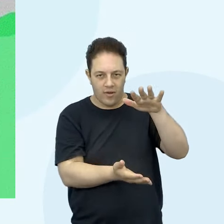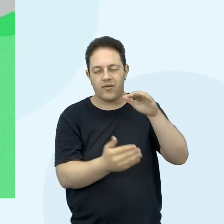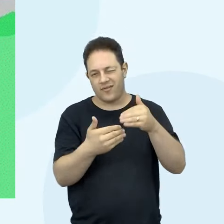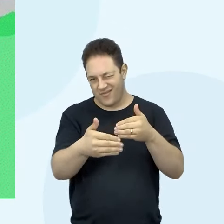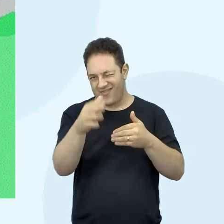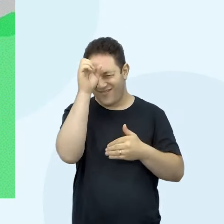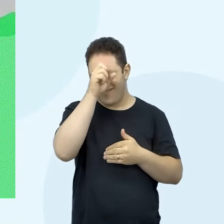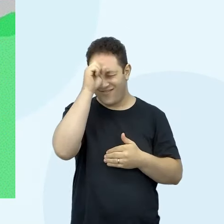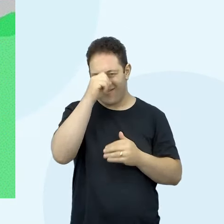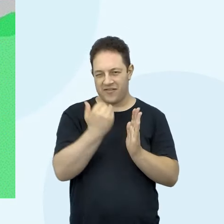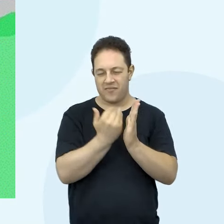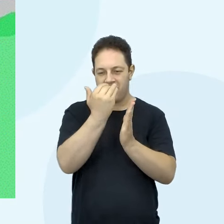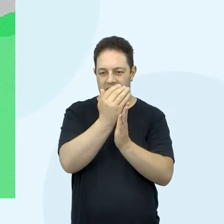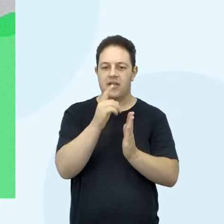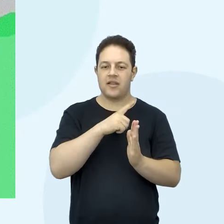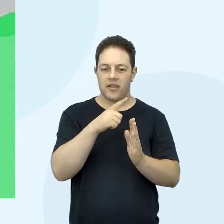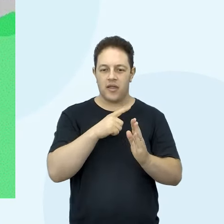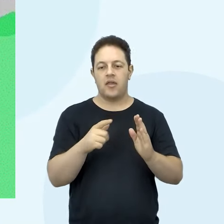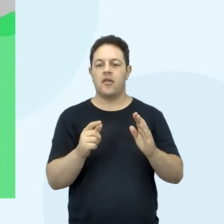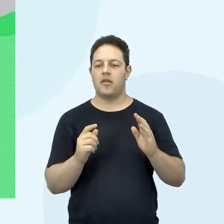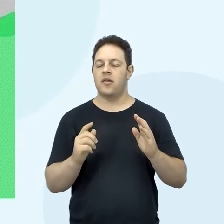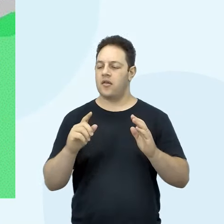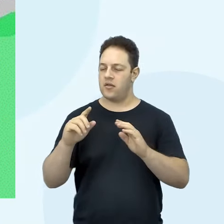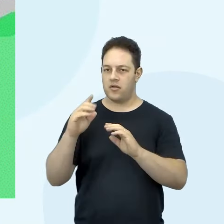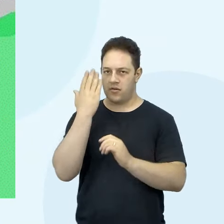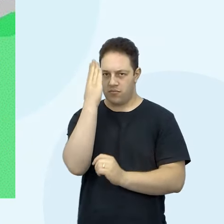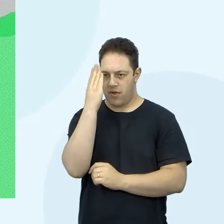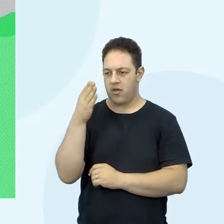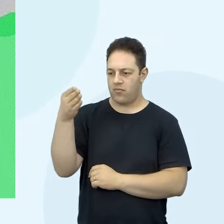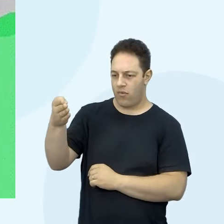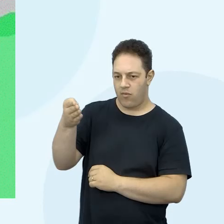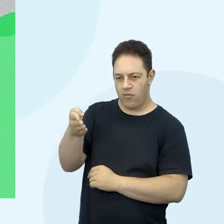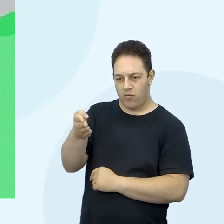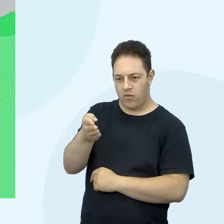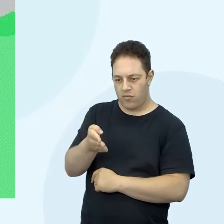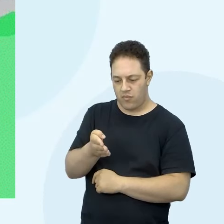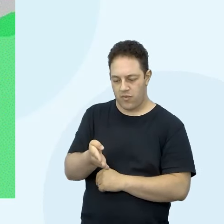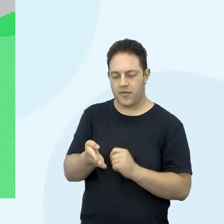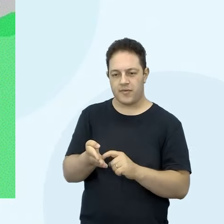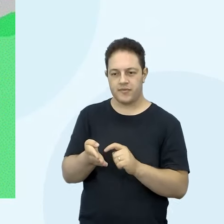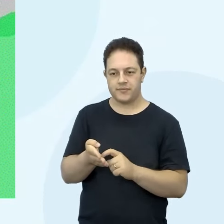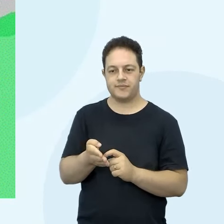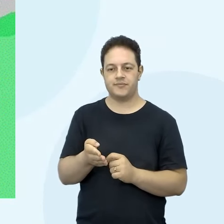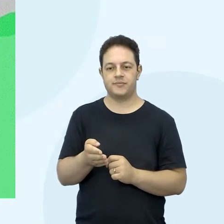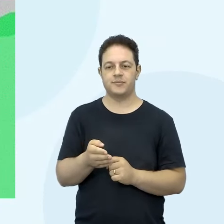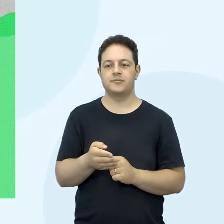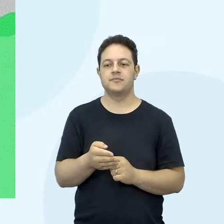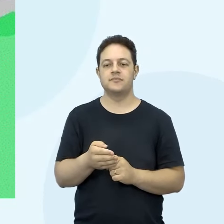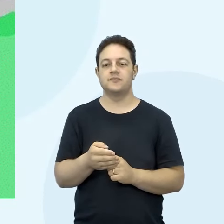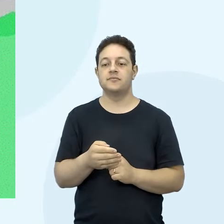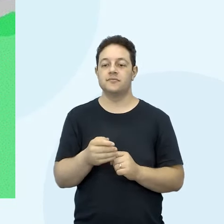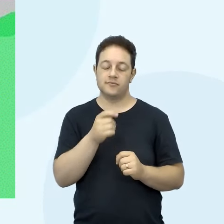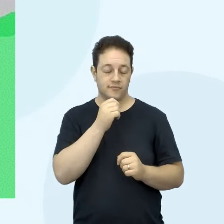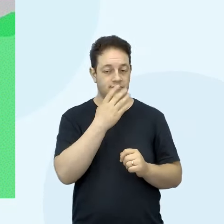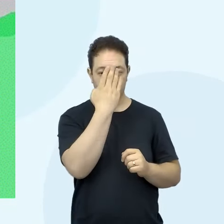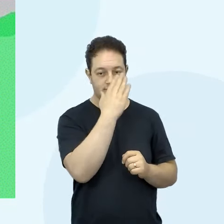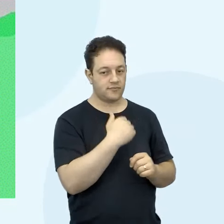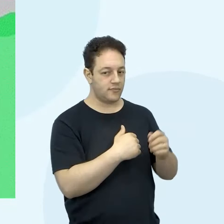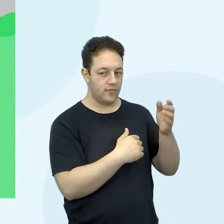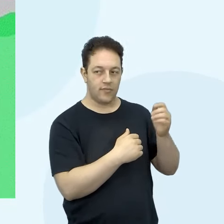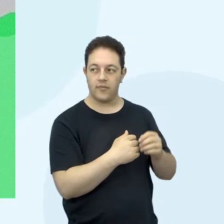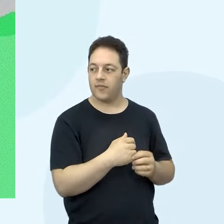aprofundamento, vai concentrar os raios solares aí justamente ali num determinado lugar que é um forno